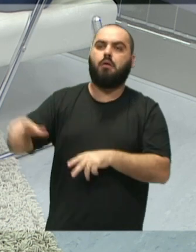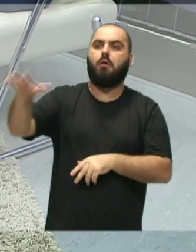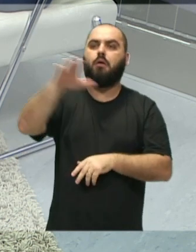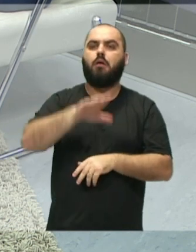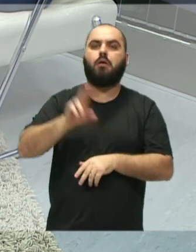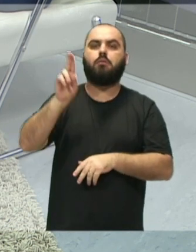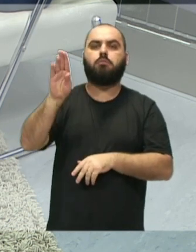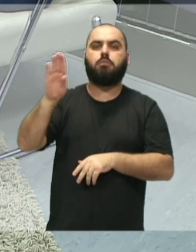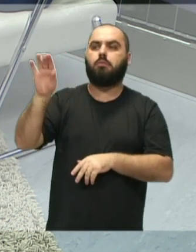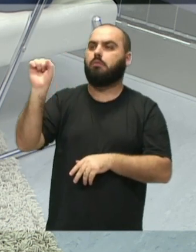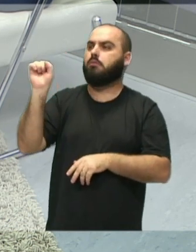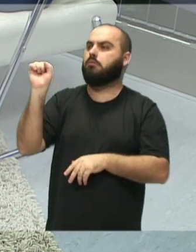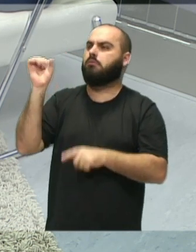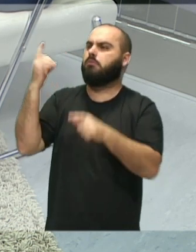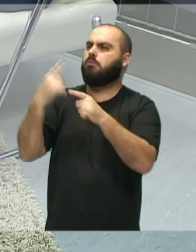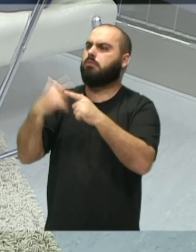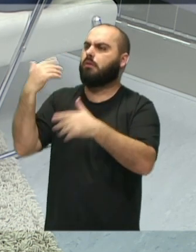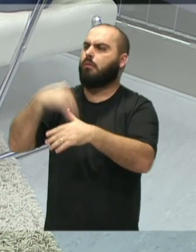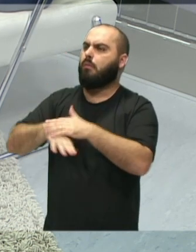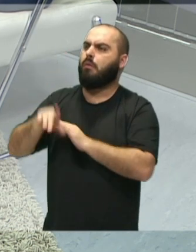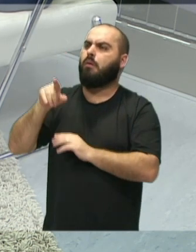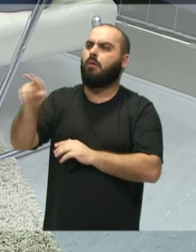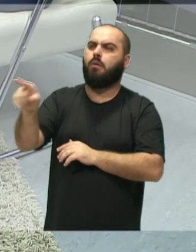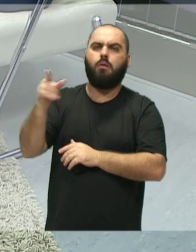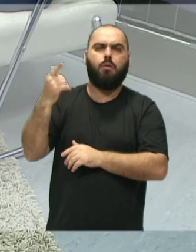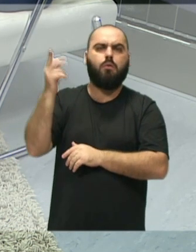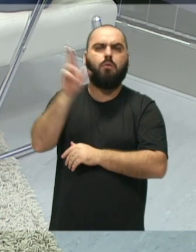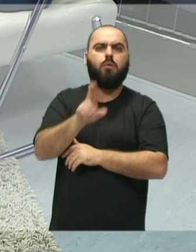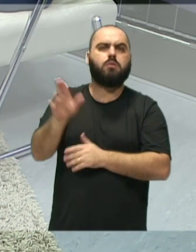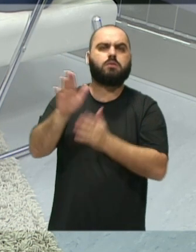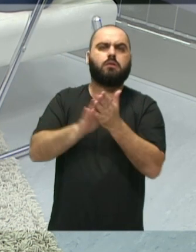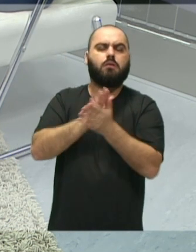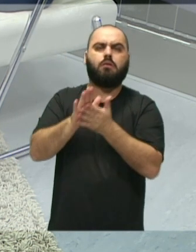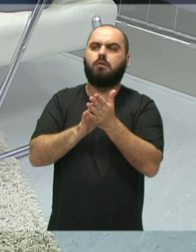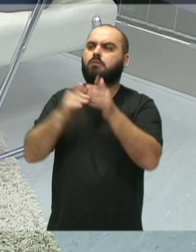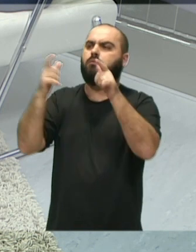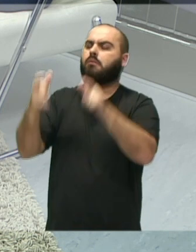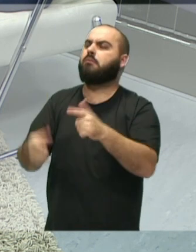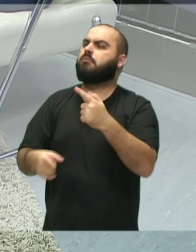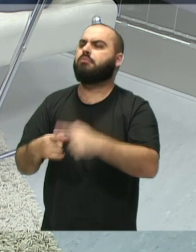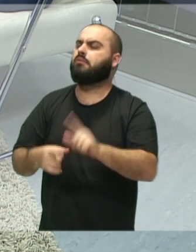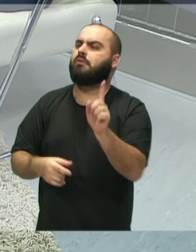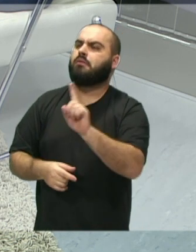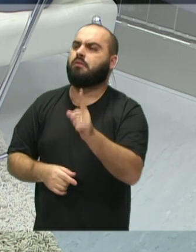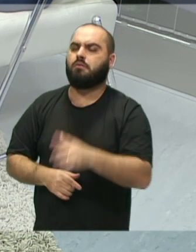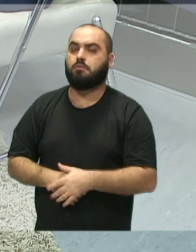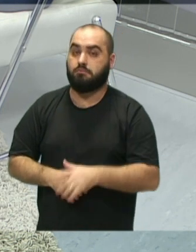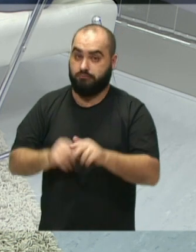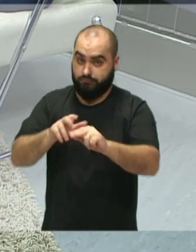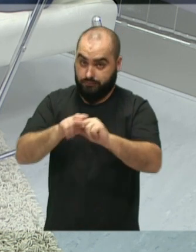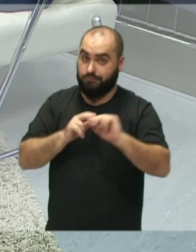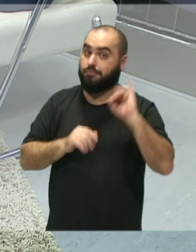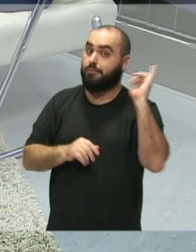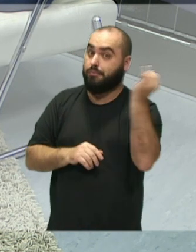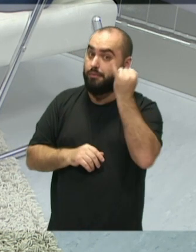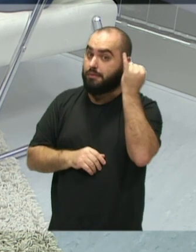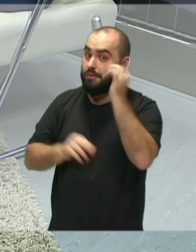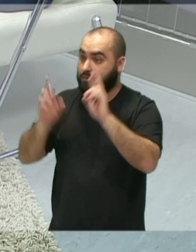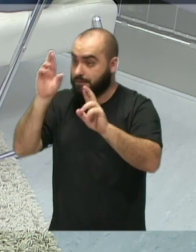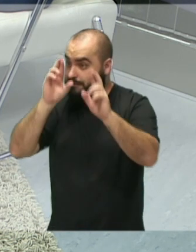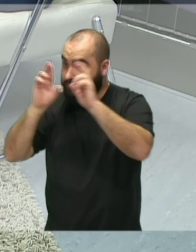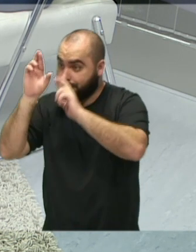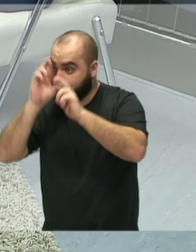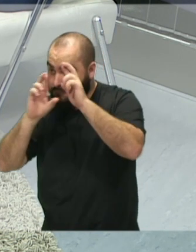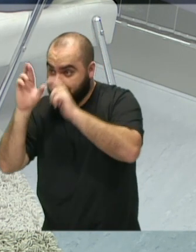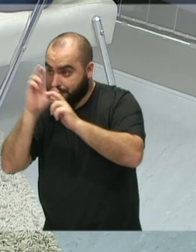saúde. Eu não sei porque estão lá e não estão sendo utilizados nas unidades, sabe? Então, é importante para a gente também fiscalizar o que está aí.